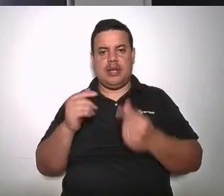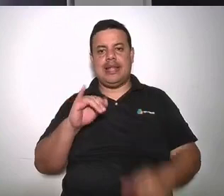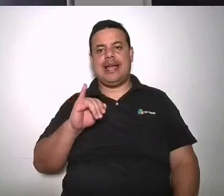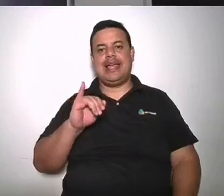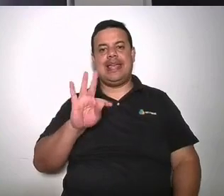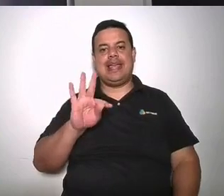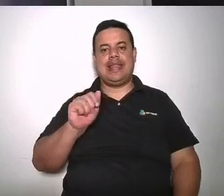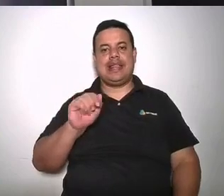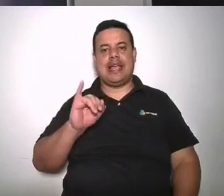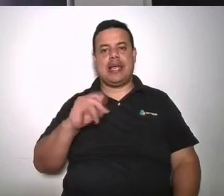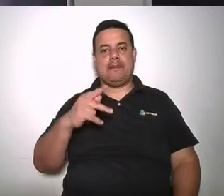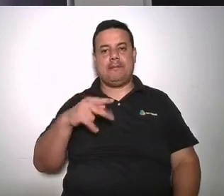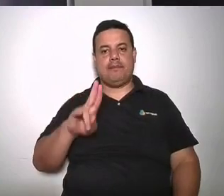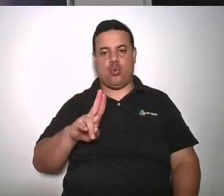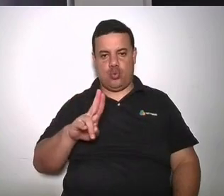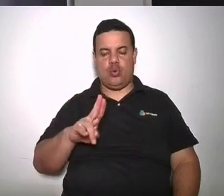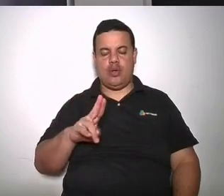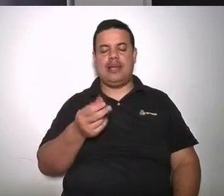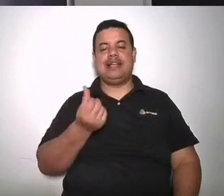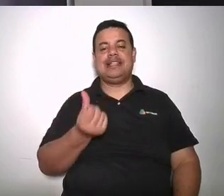de